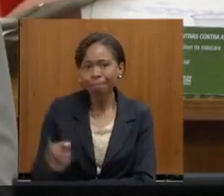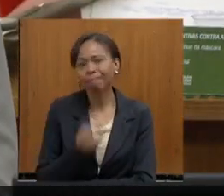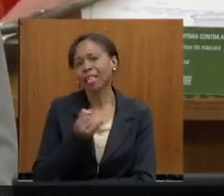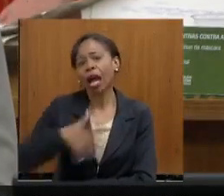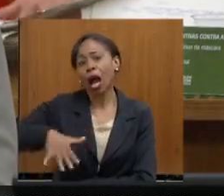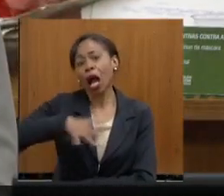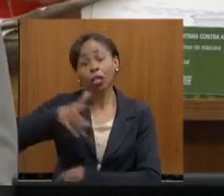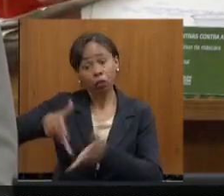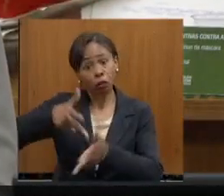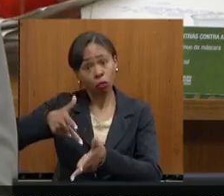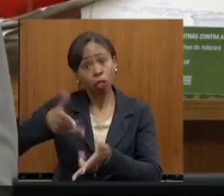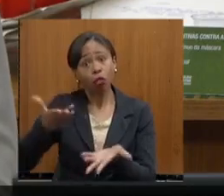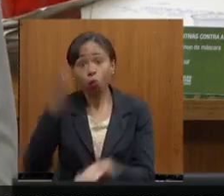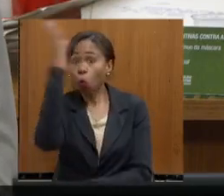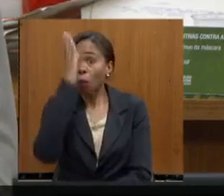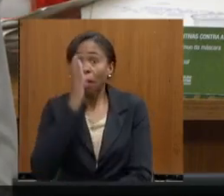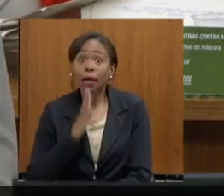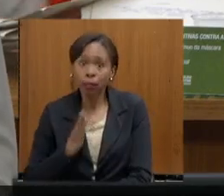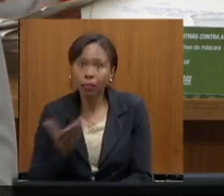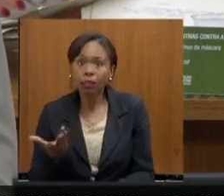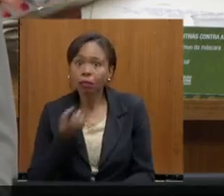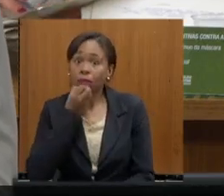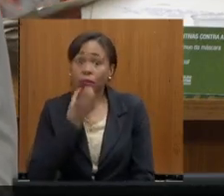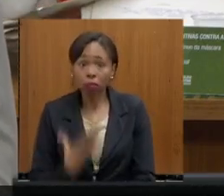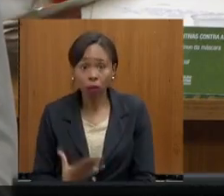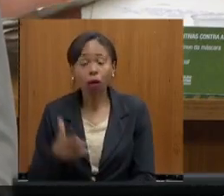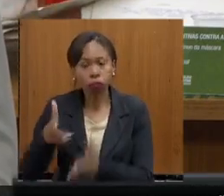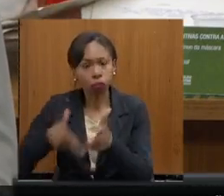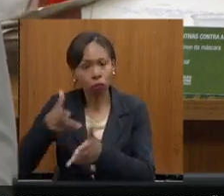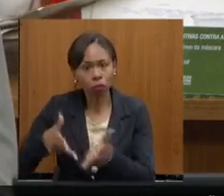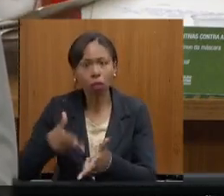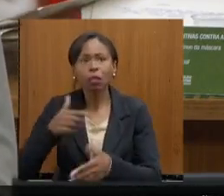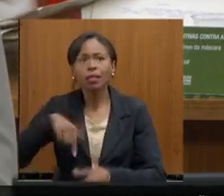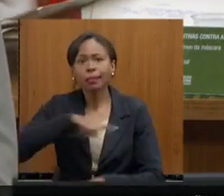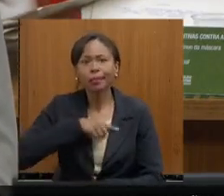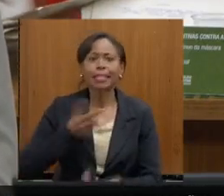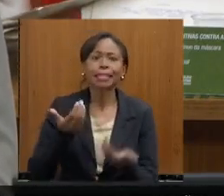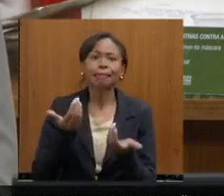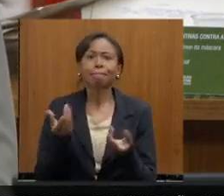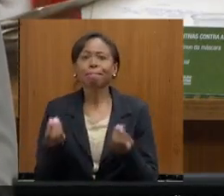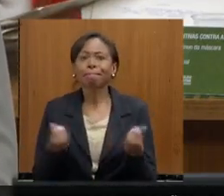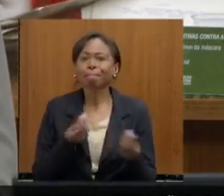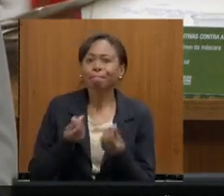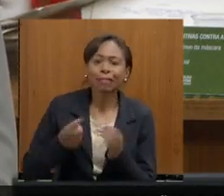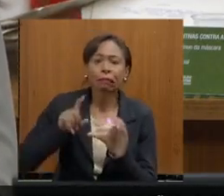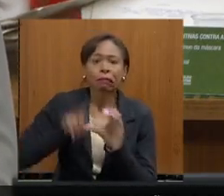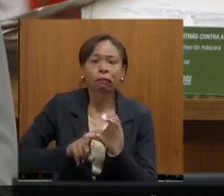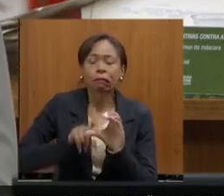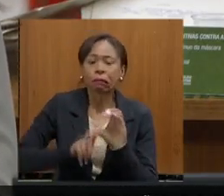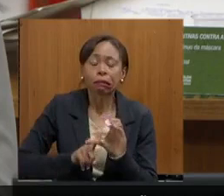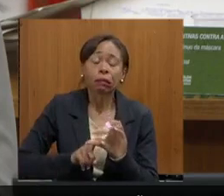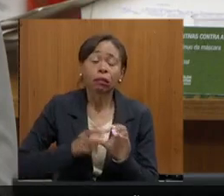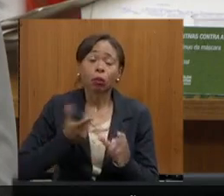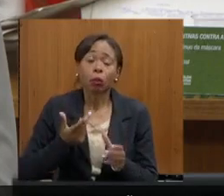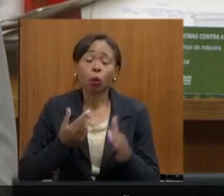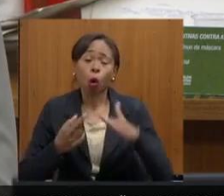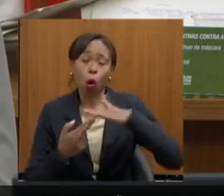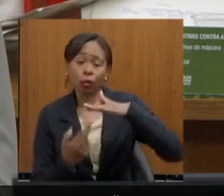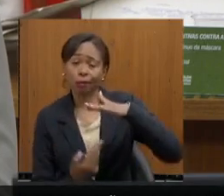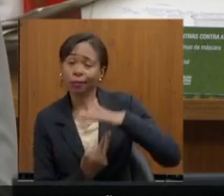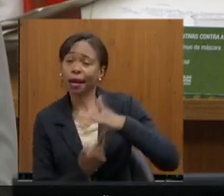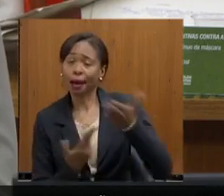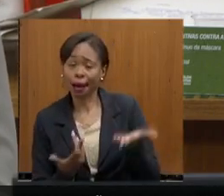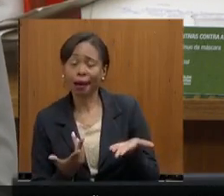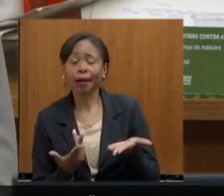que as ferrovias tem do Brasil né ficamos Reféns do modal rodoviário e podíamos estar aí com